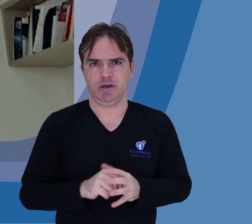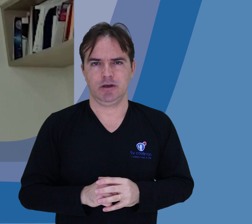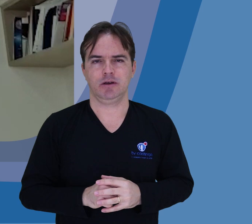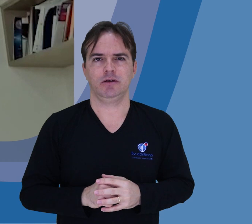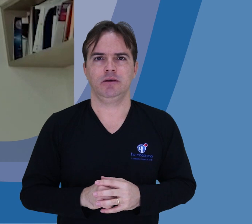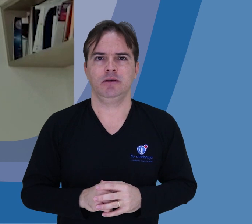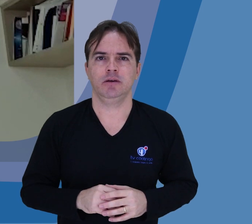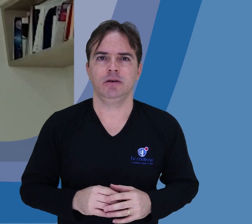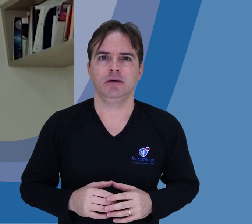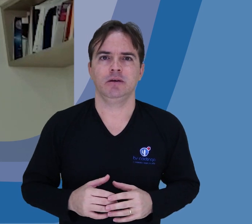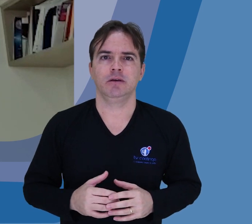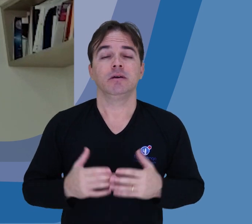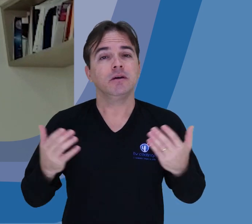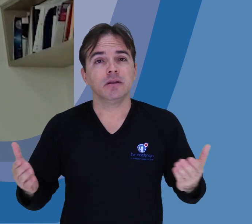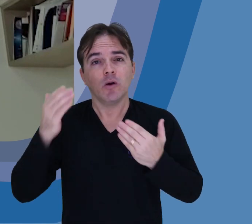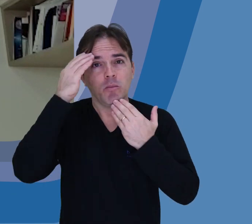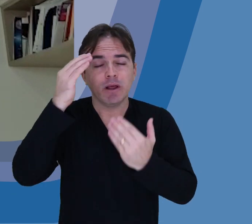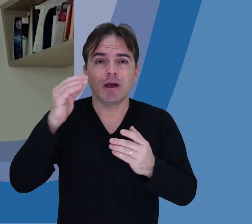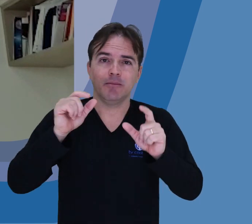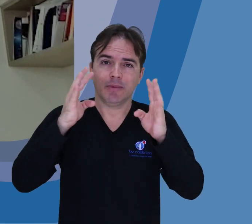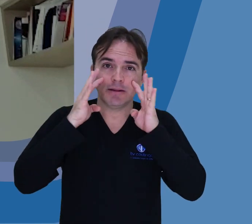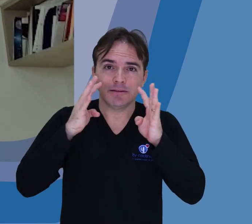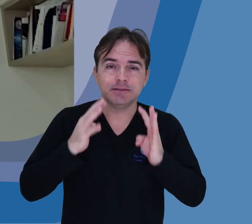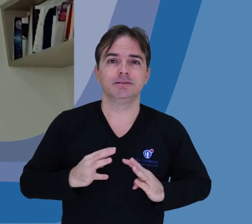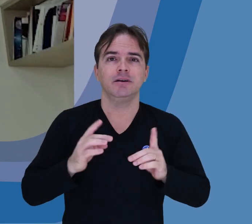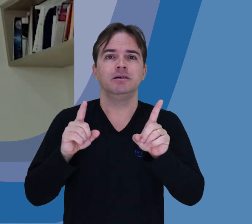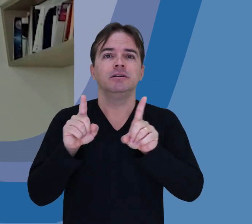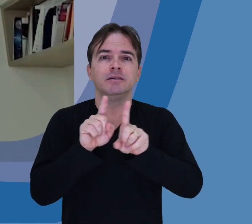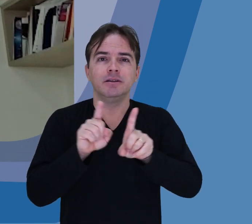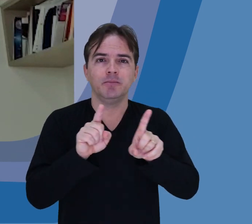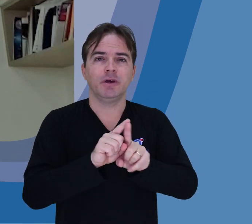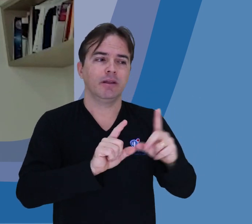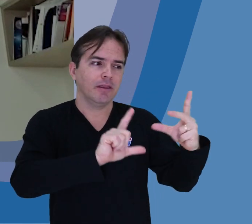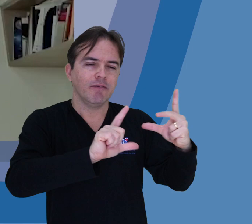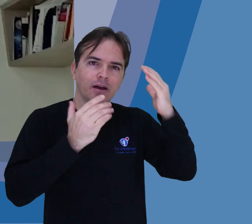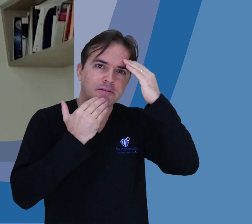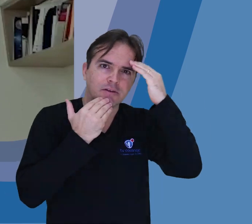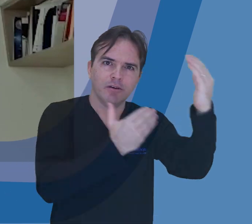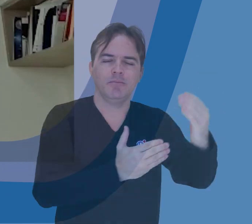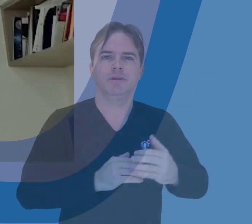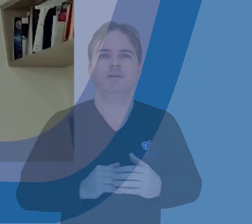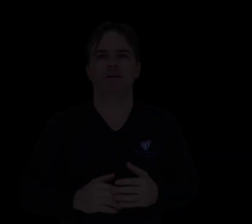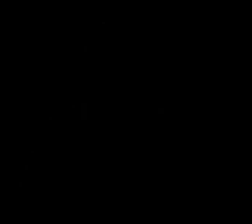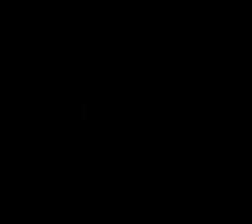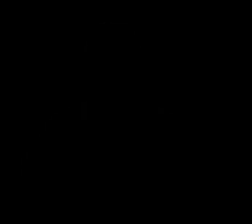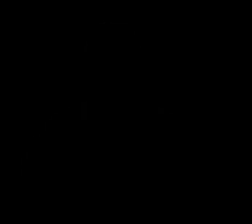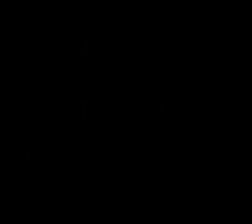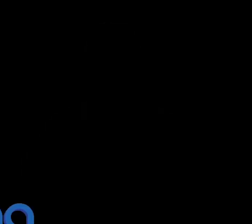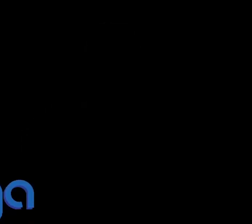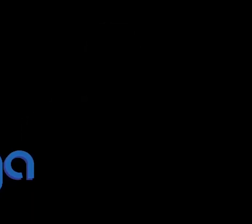situação dessa é obrigado pela atenção e agradeço a tv caatinga pelo